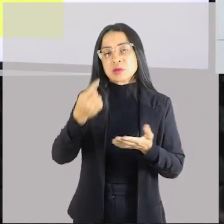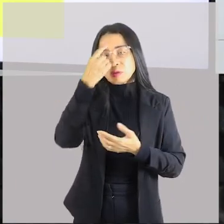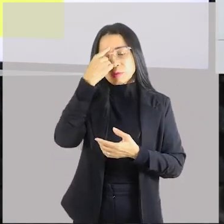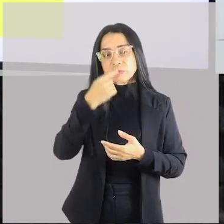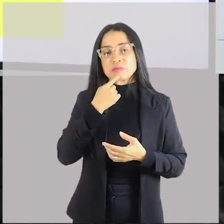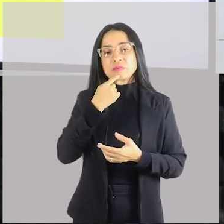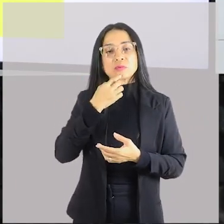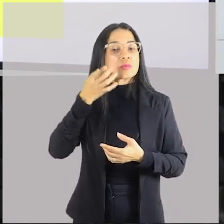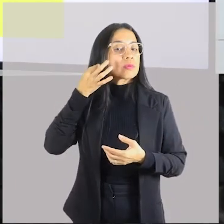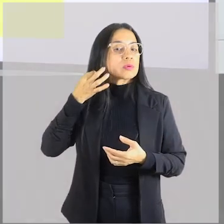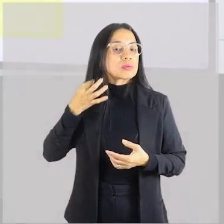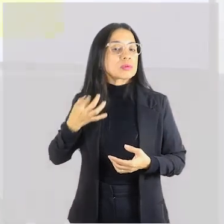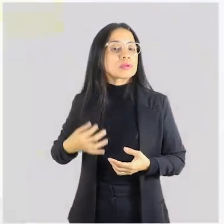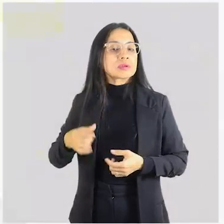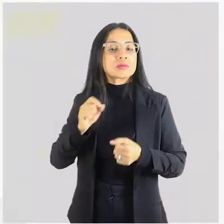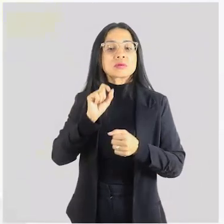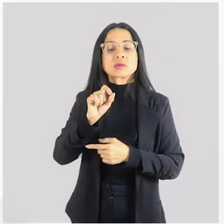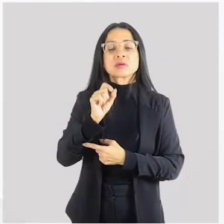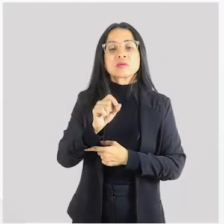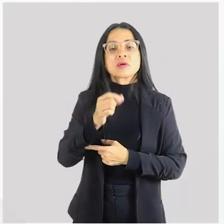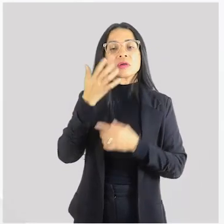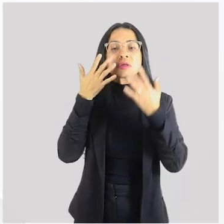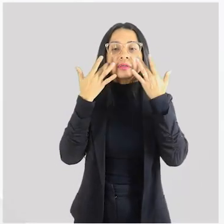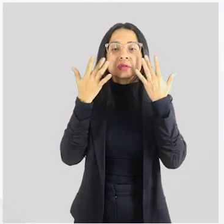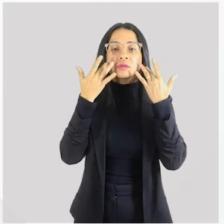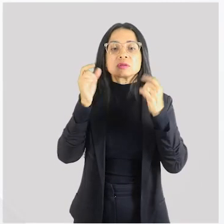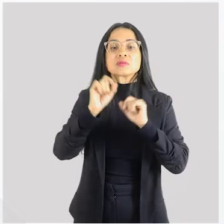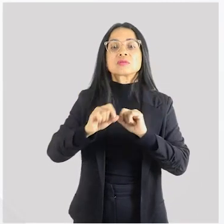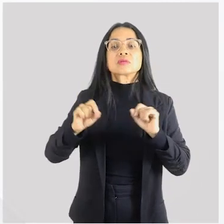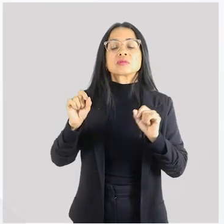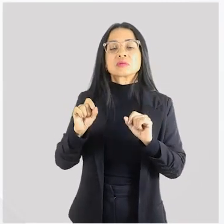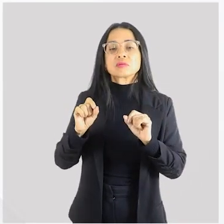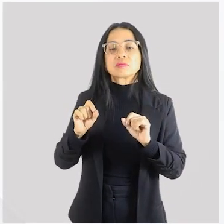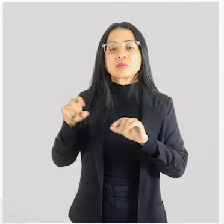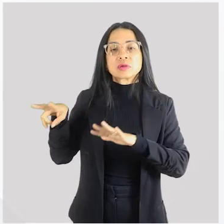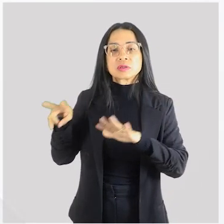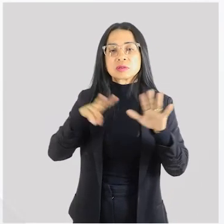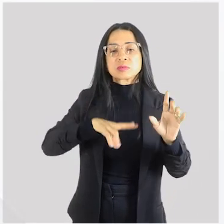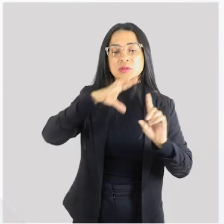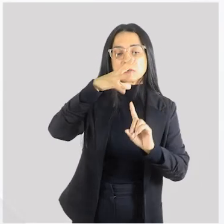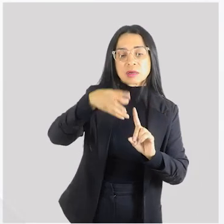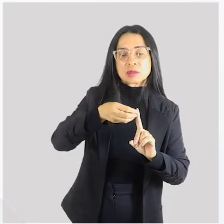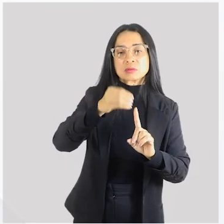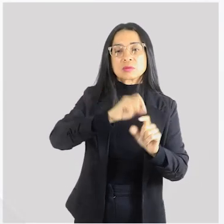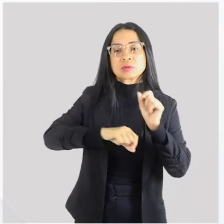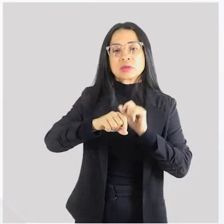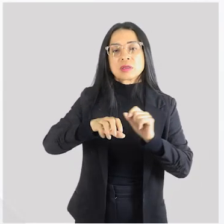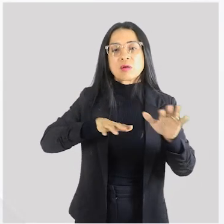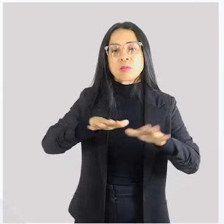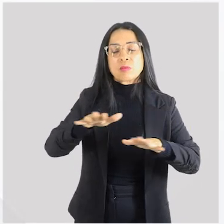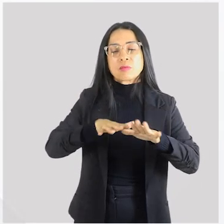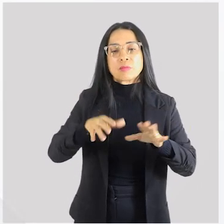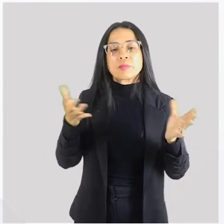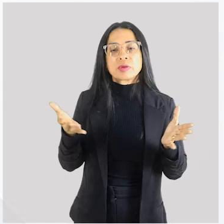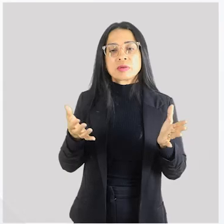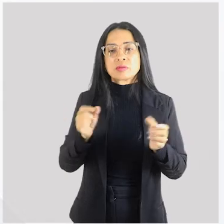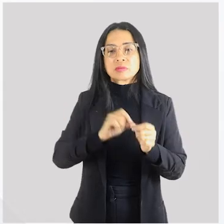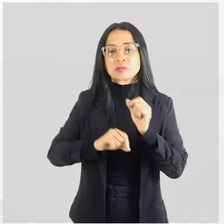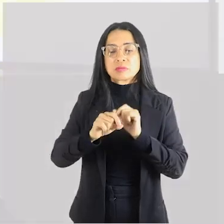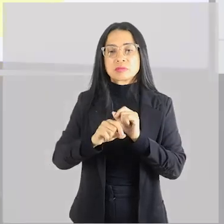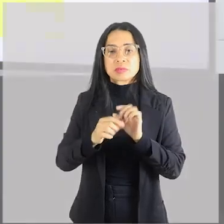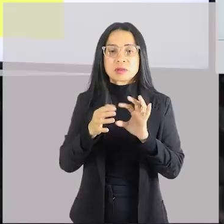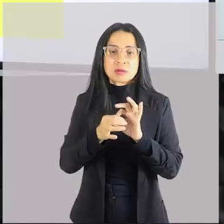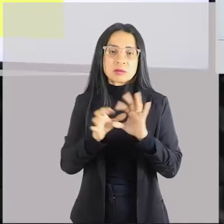Amaral quem foram esses artistas O que foi a semana de arte moderna é um movimento onde a liberdade inspiração nas